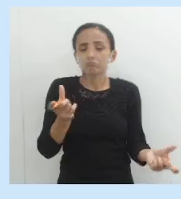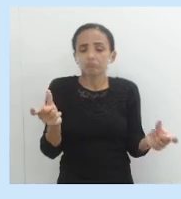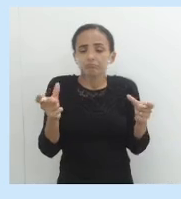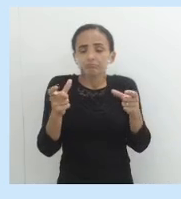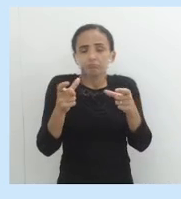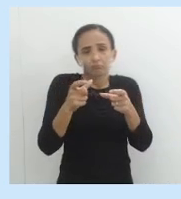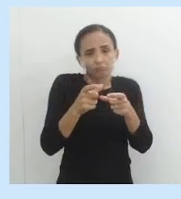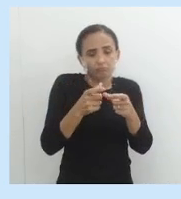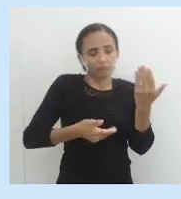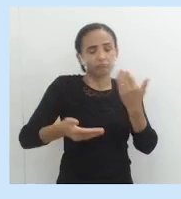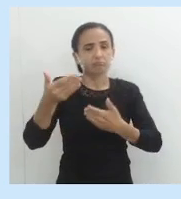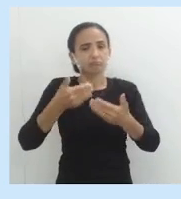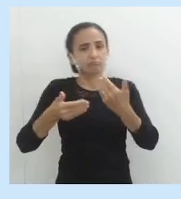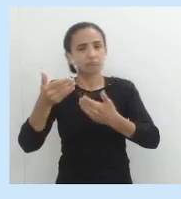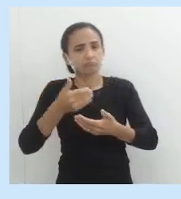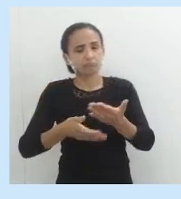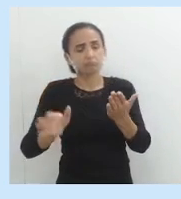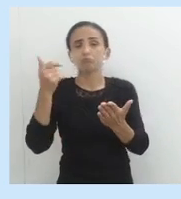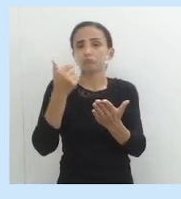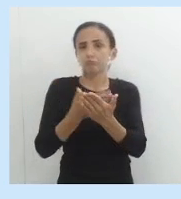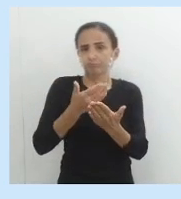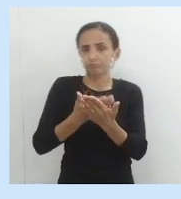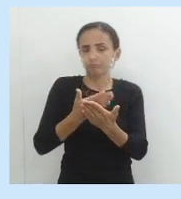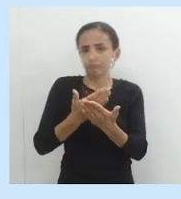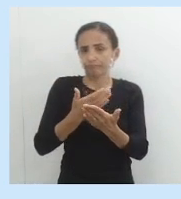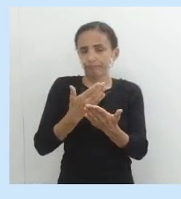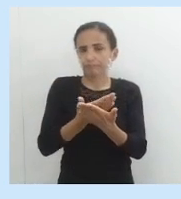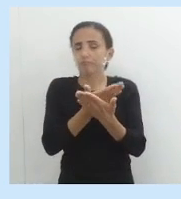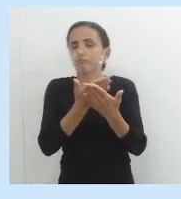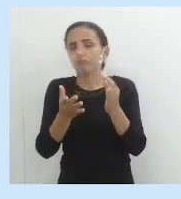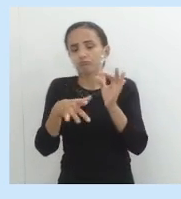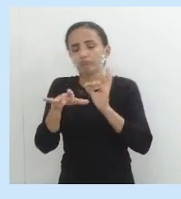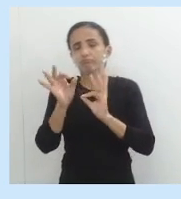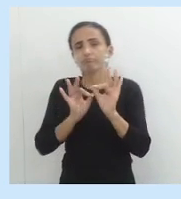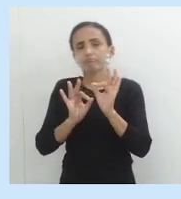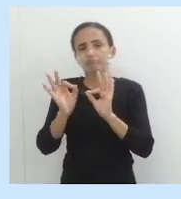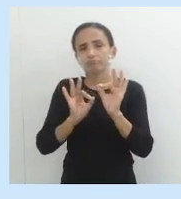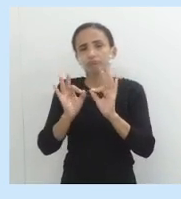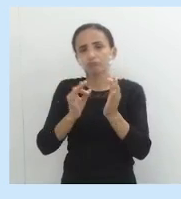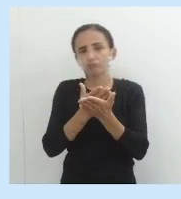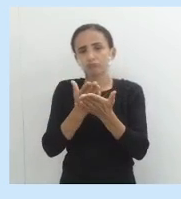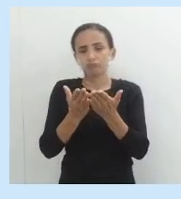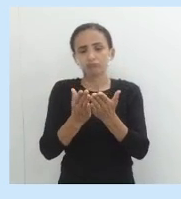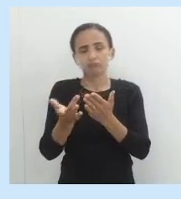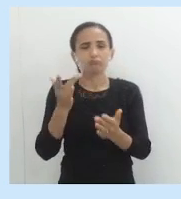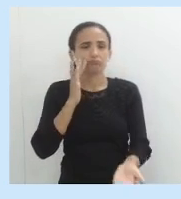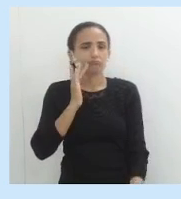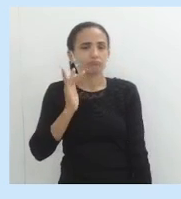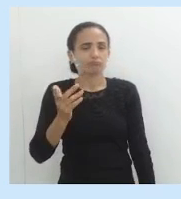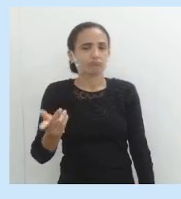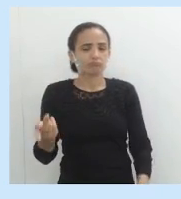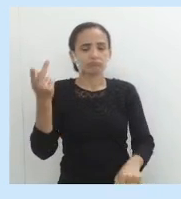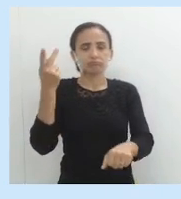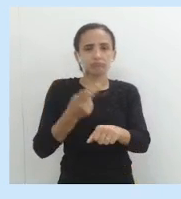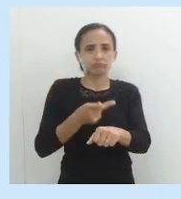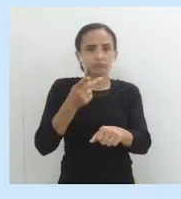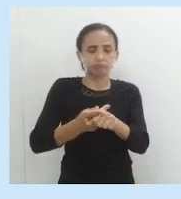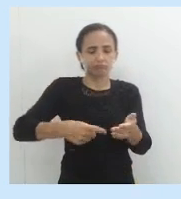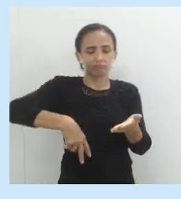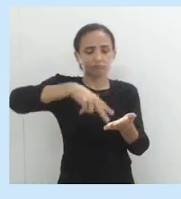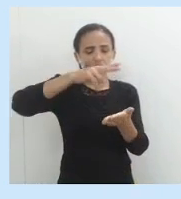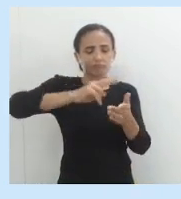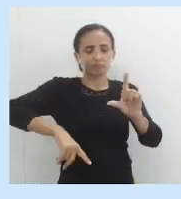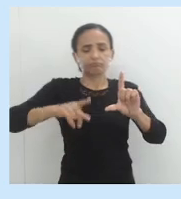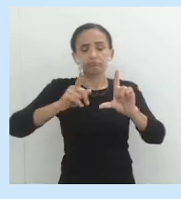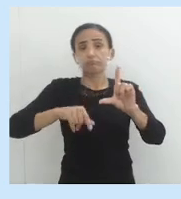das iluminuras, que eles só podiam ser ornamentados com ouro e prata, né, e as letras também tinham